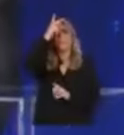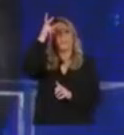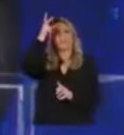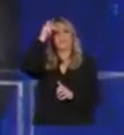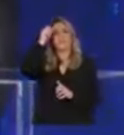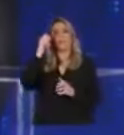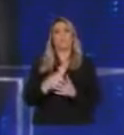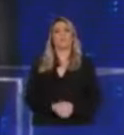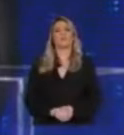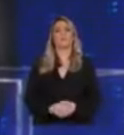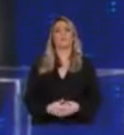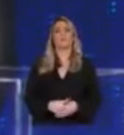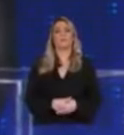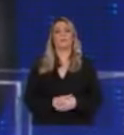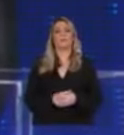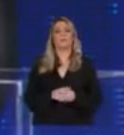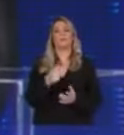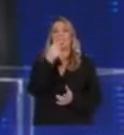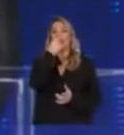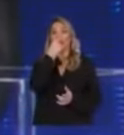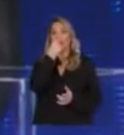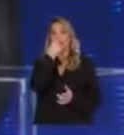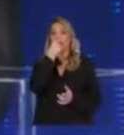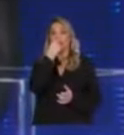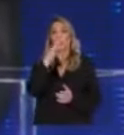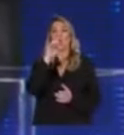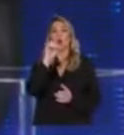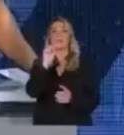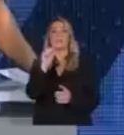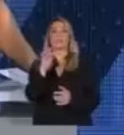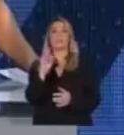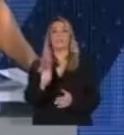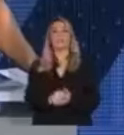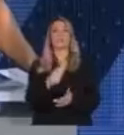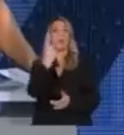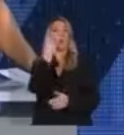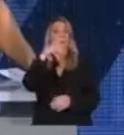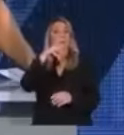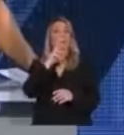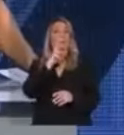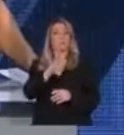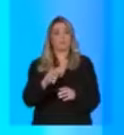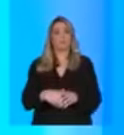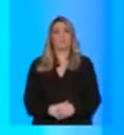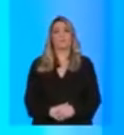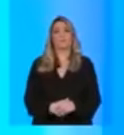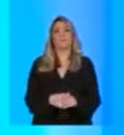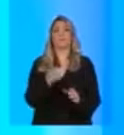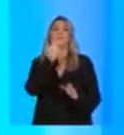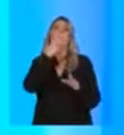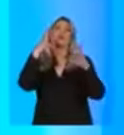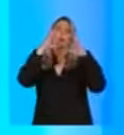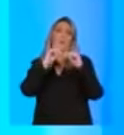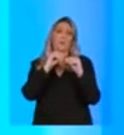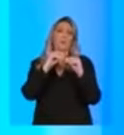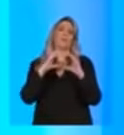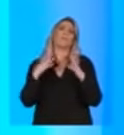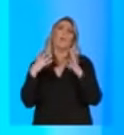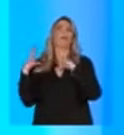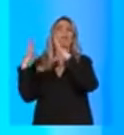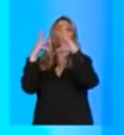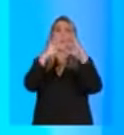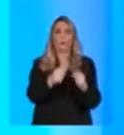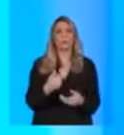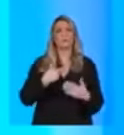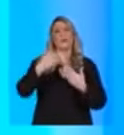Janeiro é o candidato índio da Costa o senhor tem um minuto bem boa noite a todos é um prazer muito grande estar